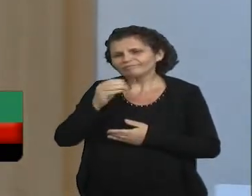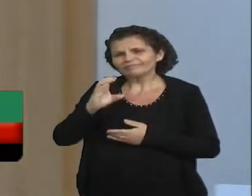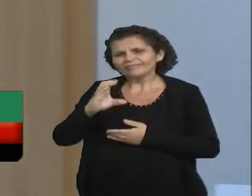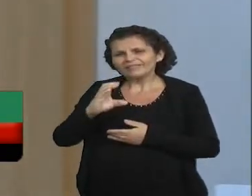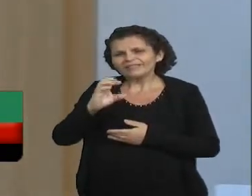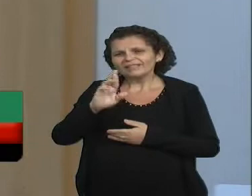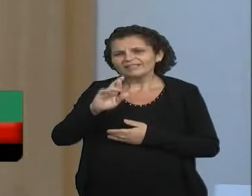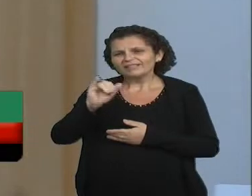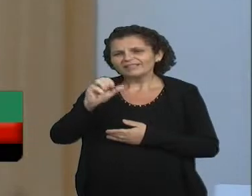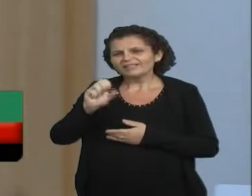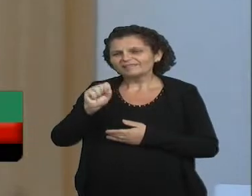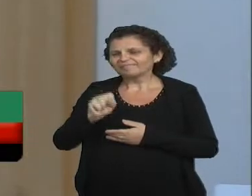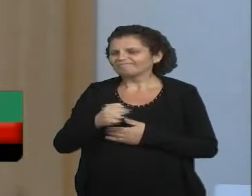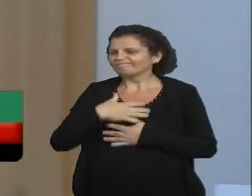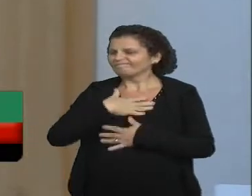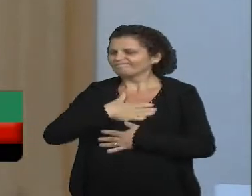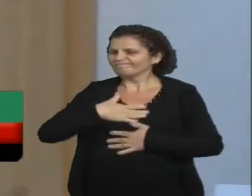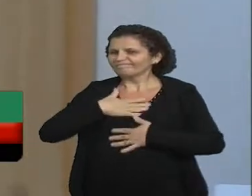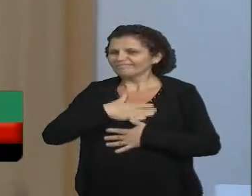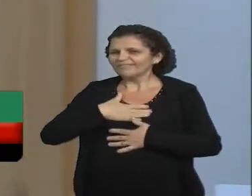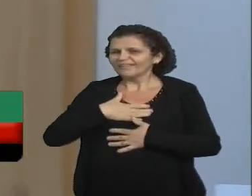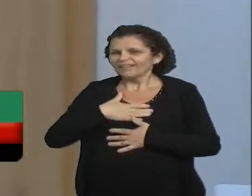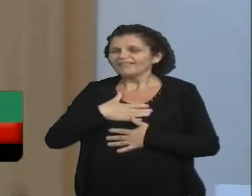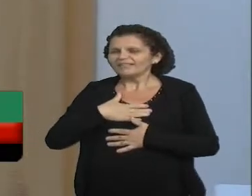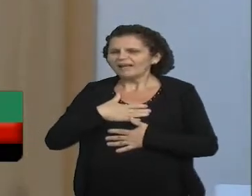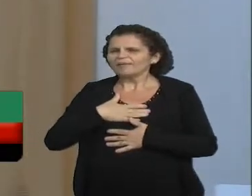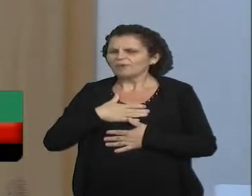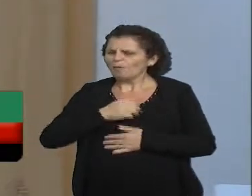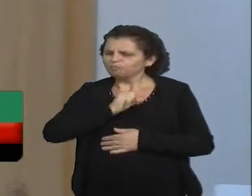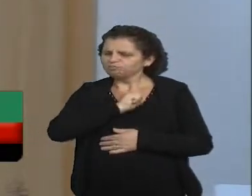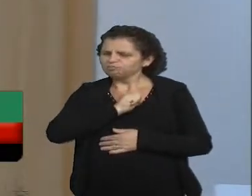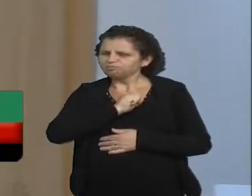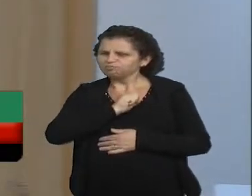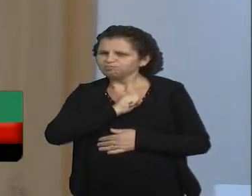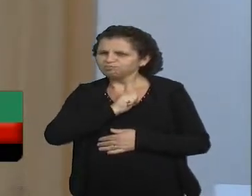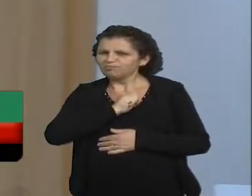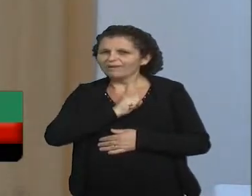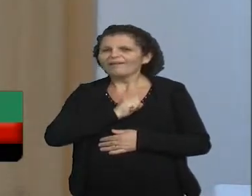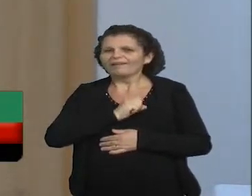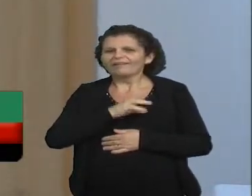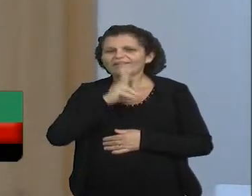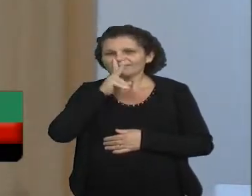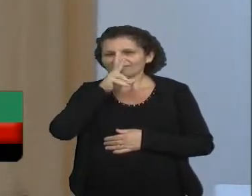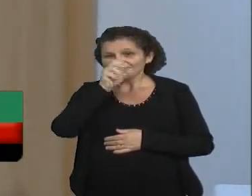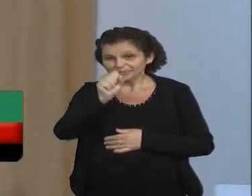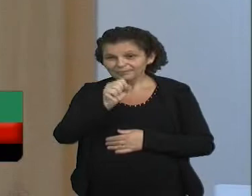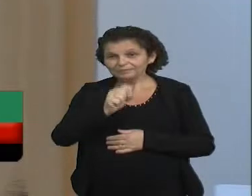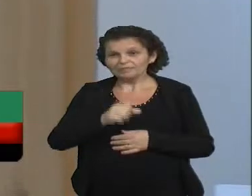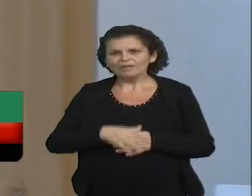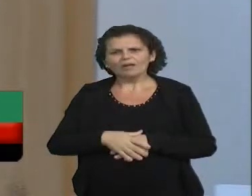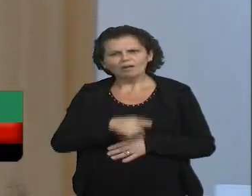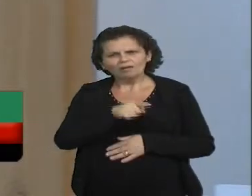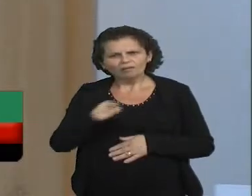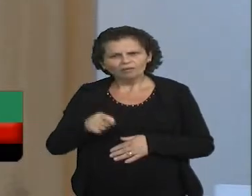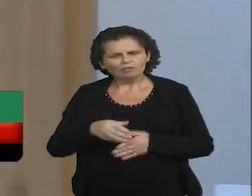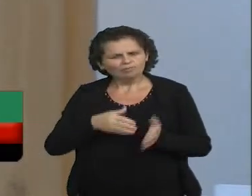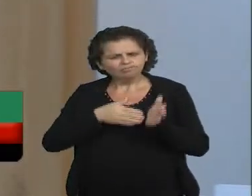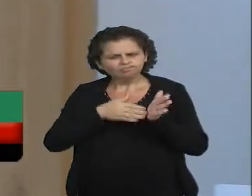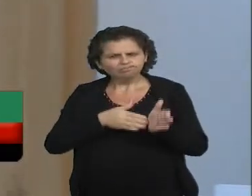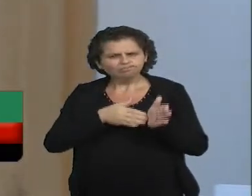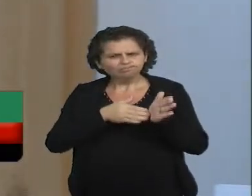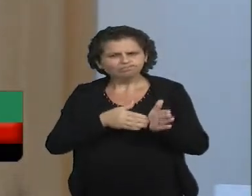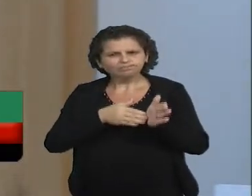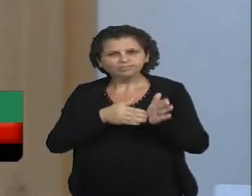tão gratificante, César, a gente fica com o coração mesmo pulsando. E o quanto você é dedicado, o